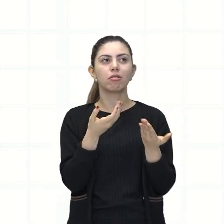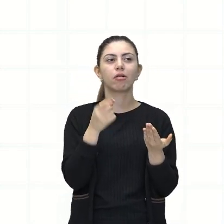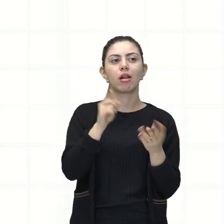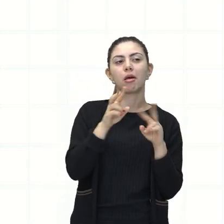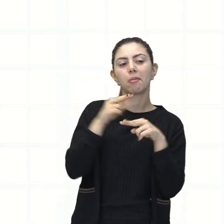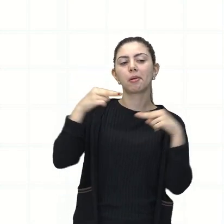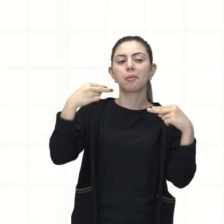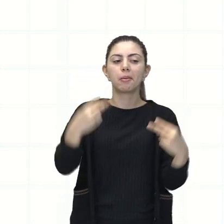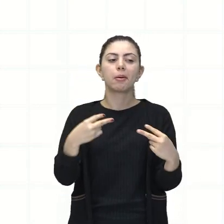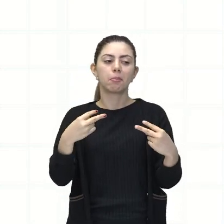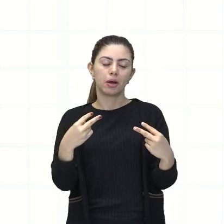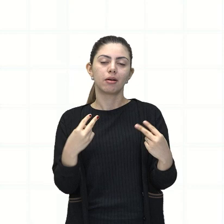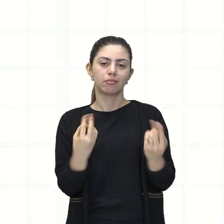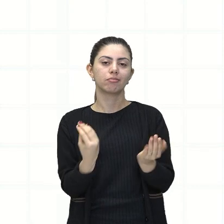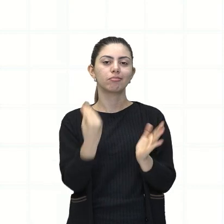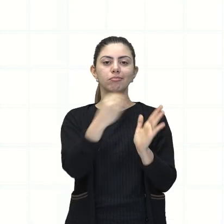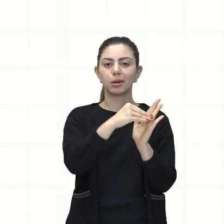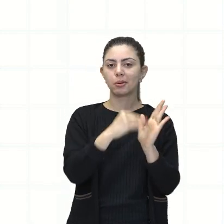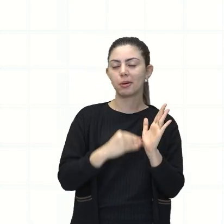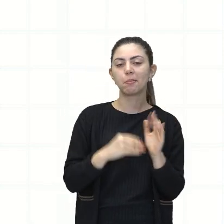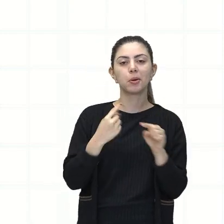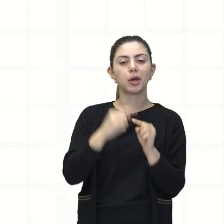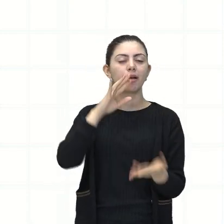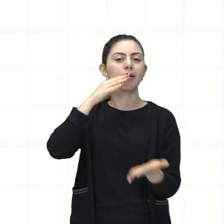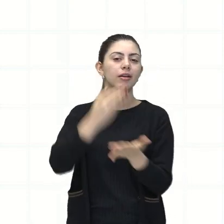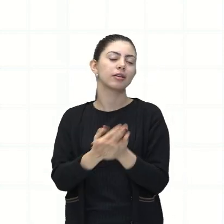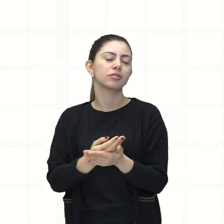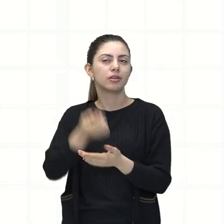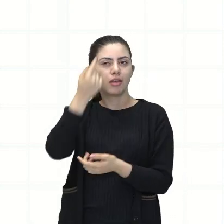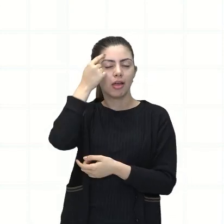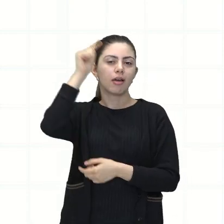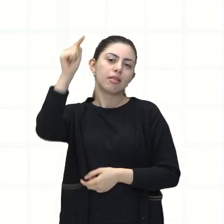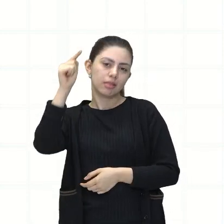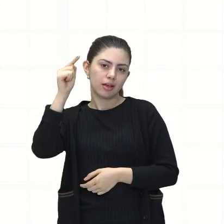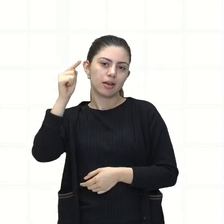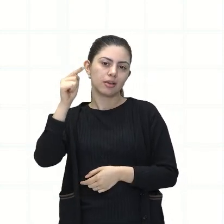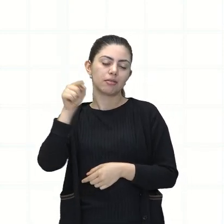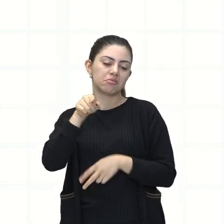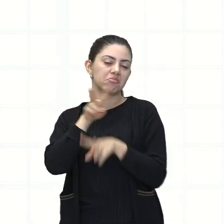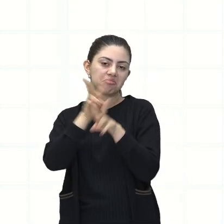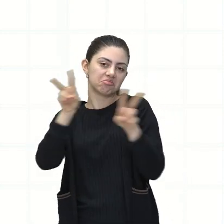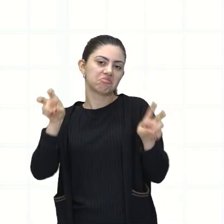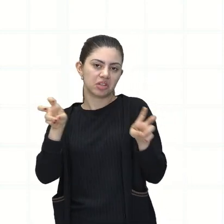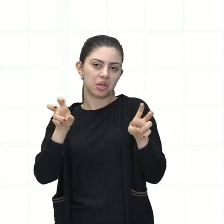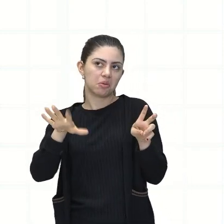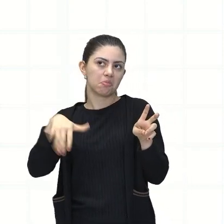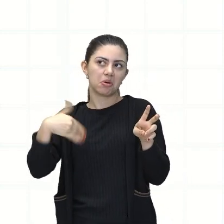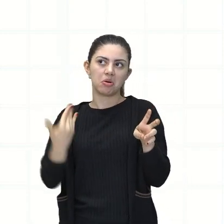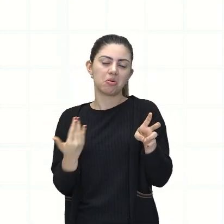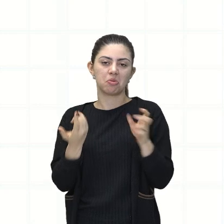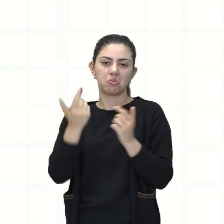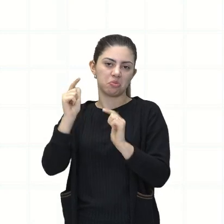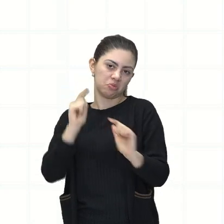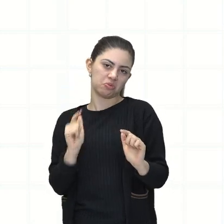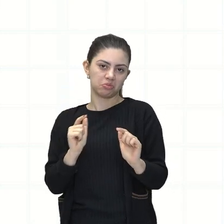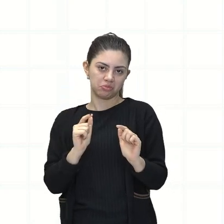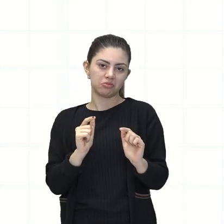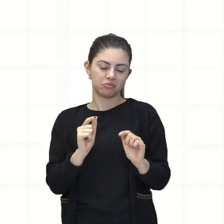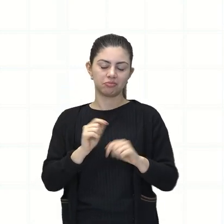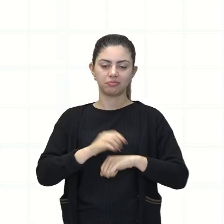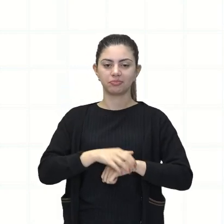a sua opinião, a sua crença, a sua ideia a respeito de um tema ou um tópico